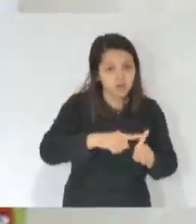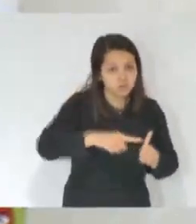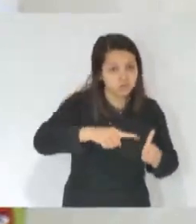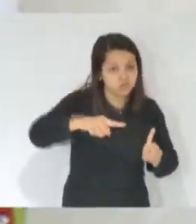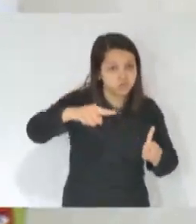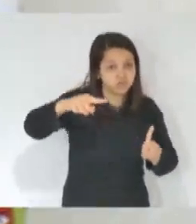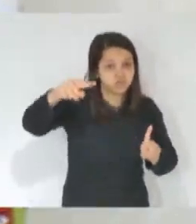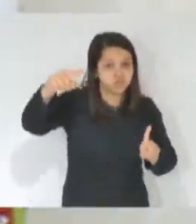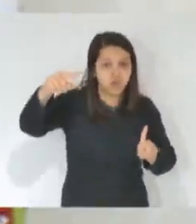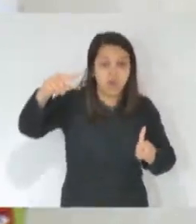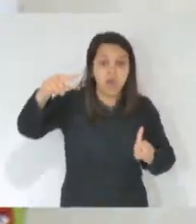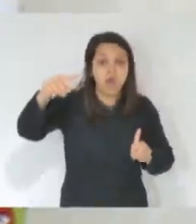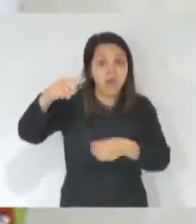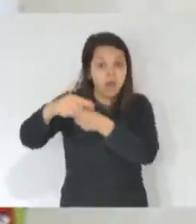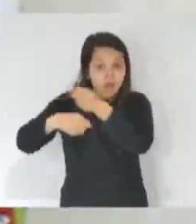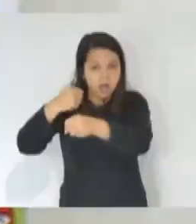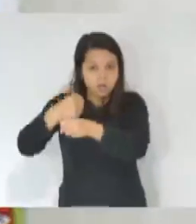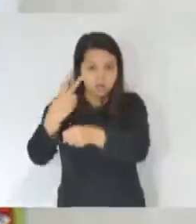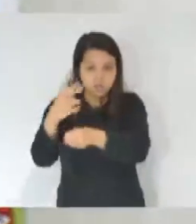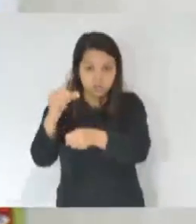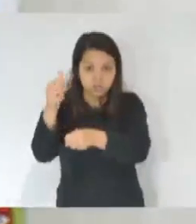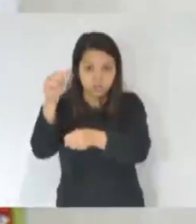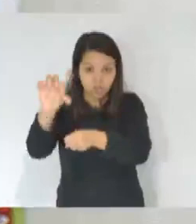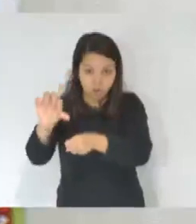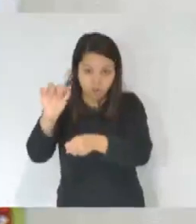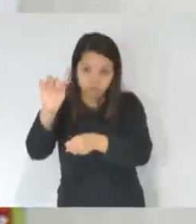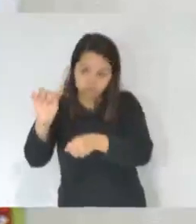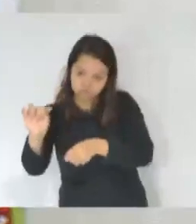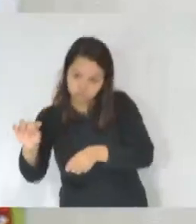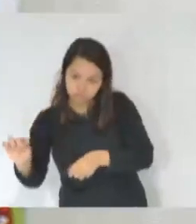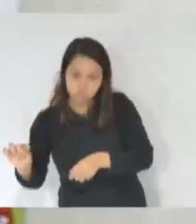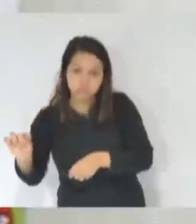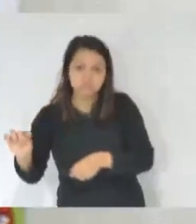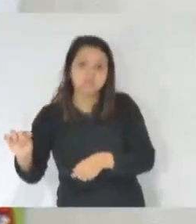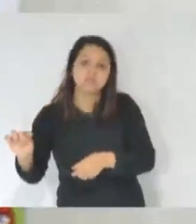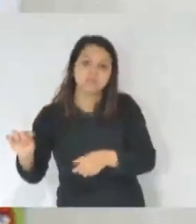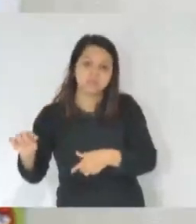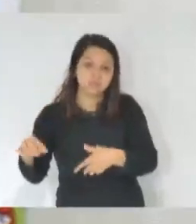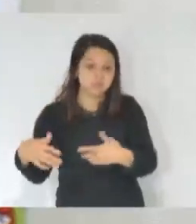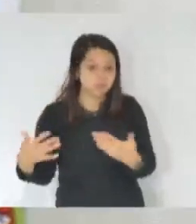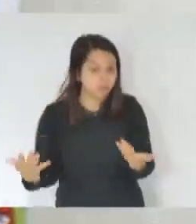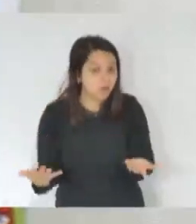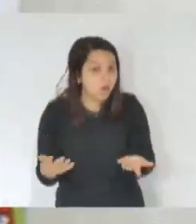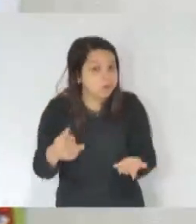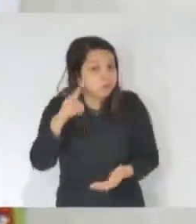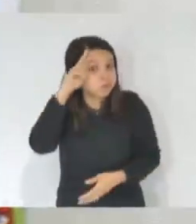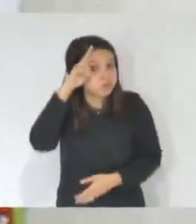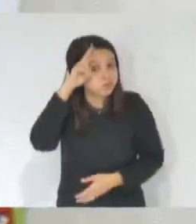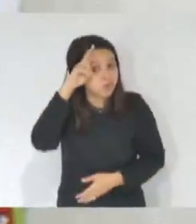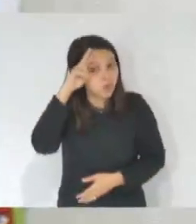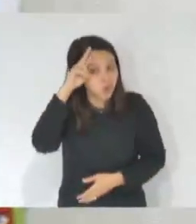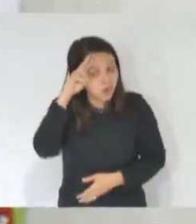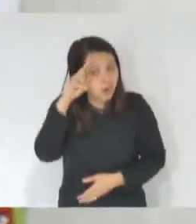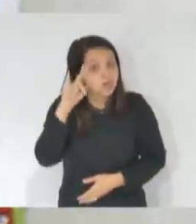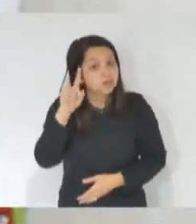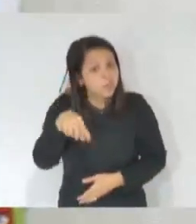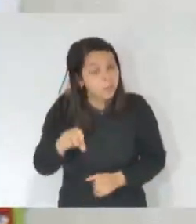2019, nós baixamos. E essa baixa da série histórica de Santa Catarina é um dos